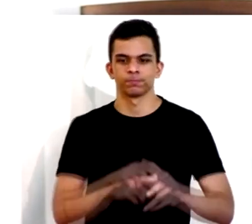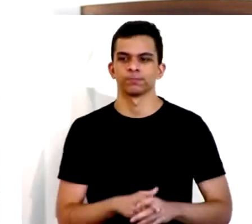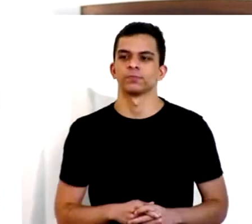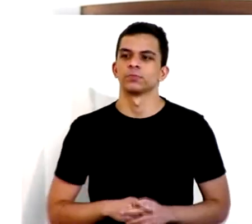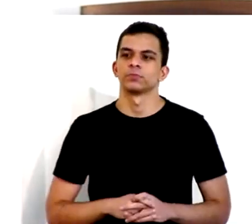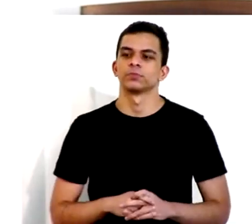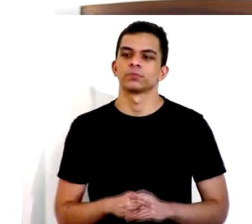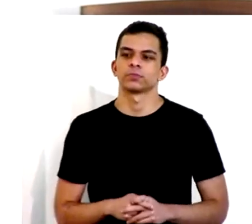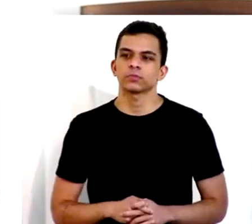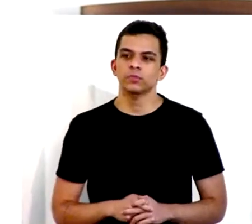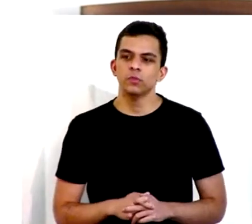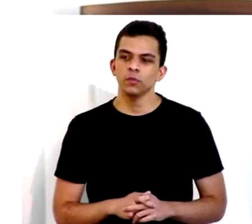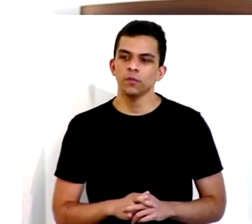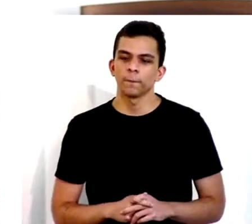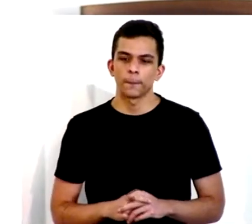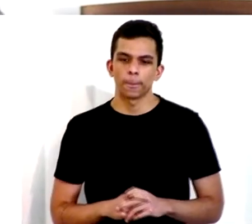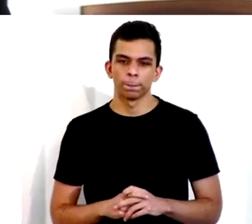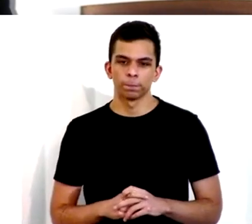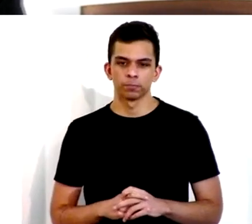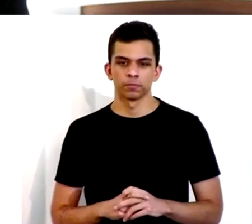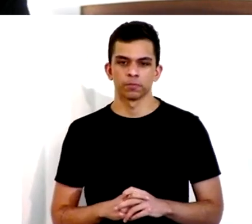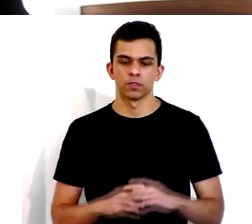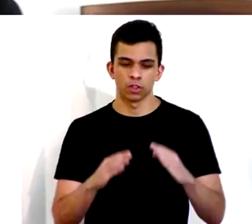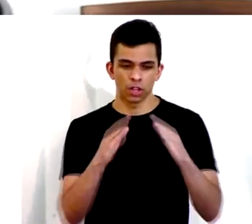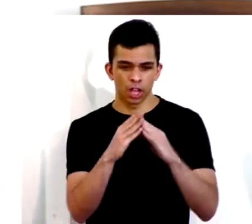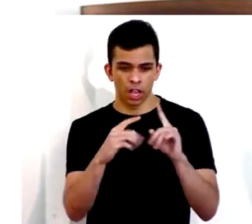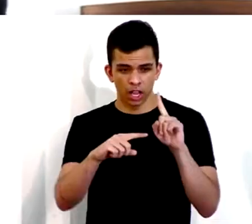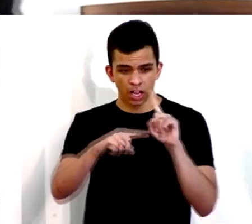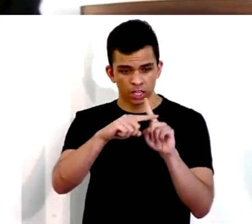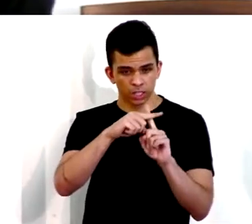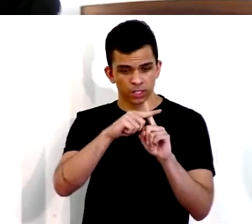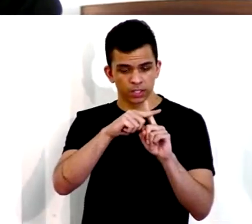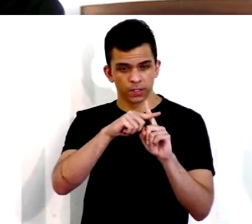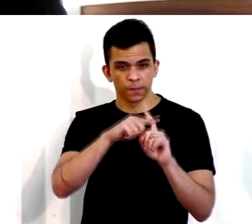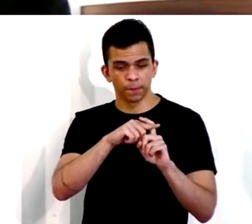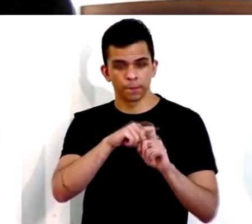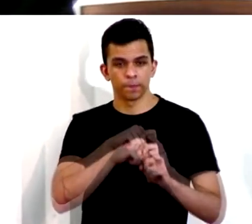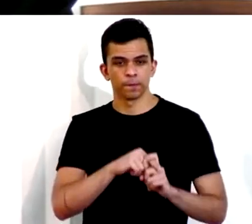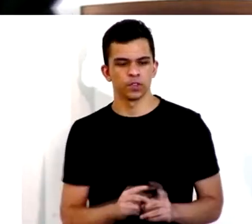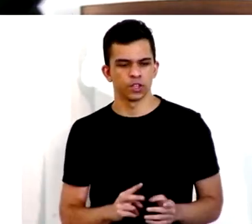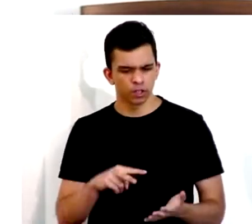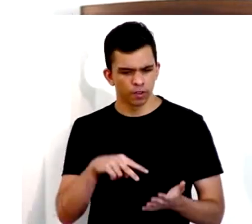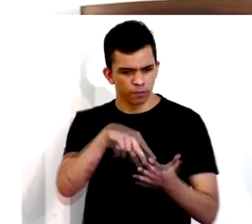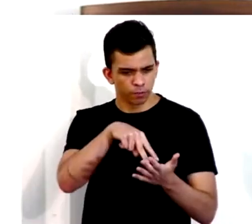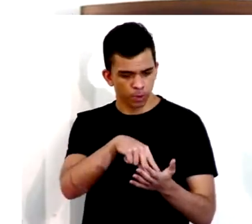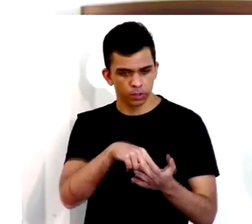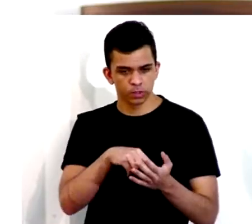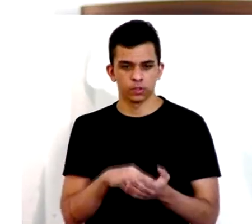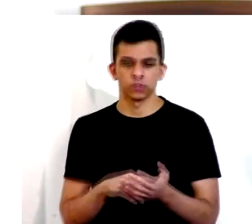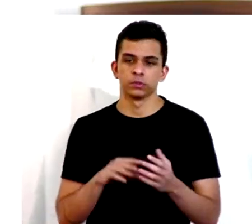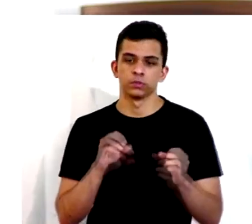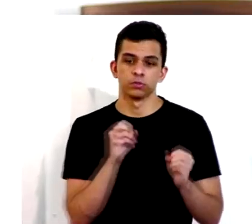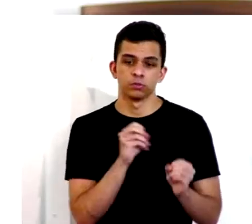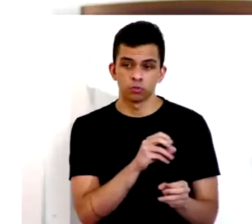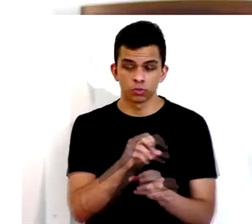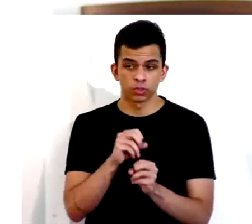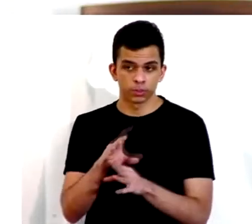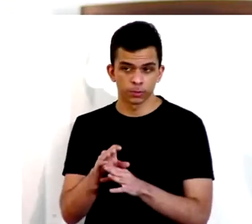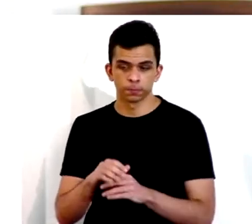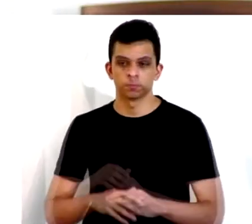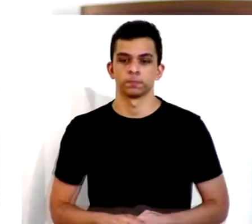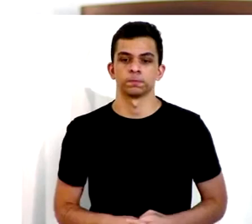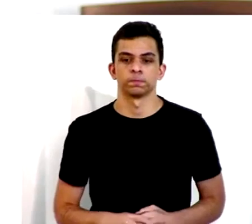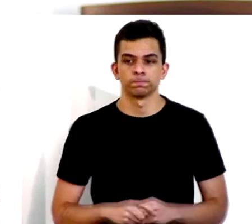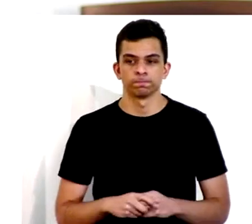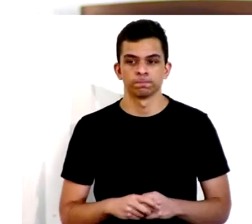os apóstolos, a igreja fundamentada sobre o ensino dos apóstolos, que deram continuidade ao ensino que eles aprenderam, andando como